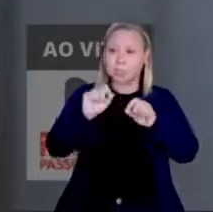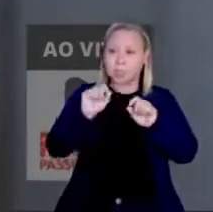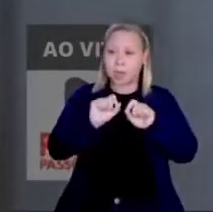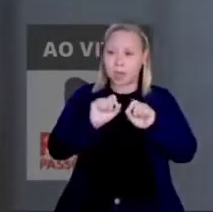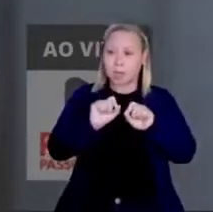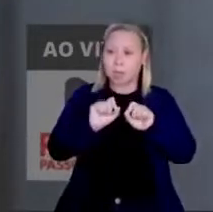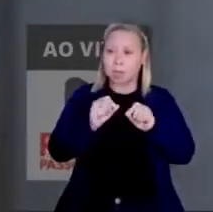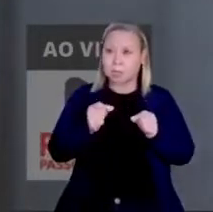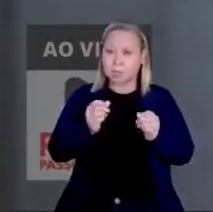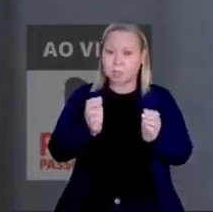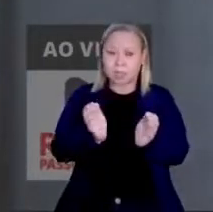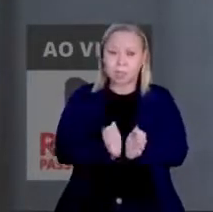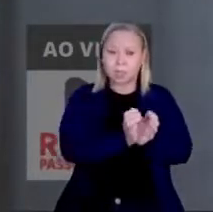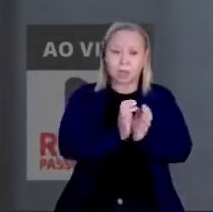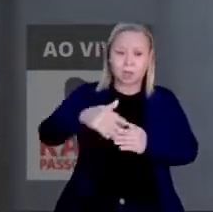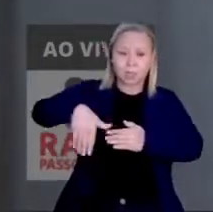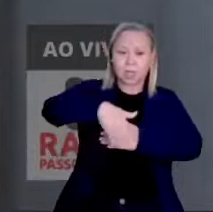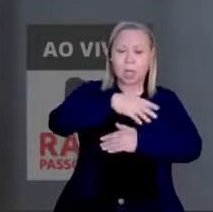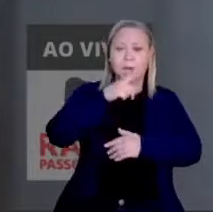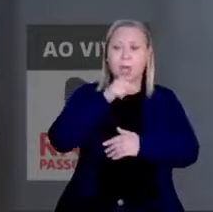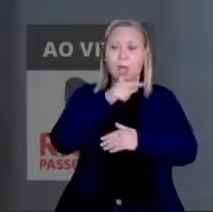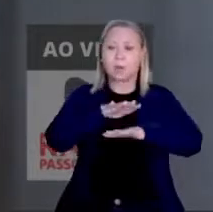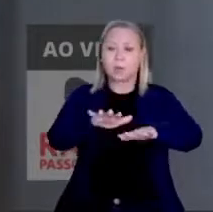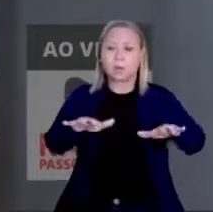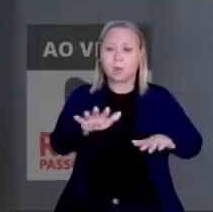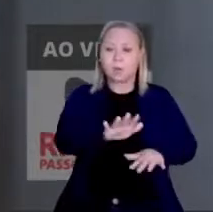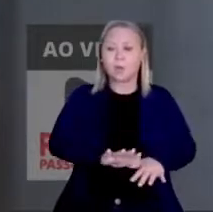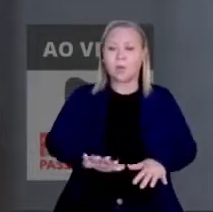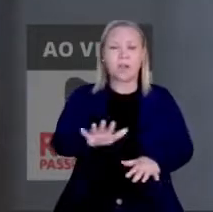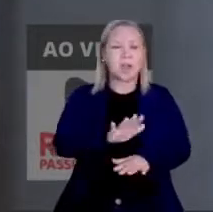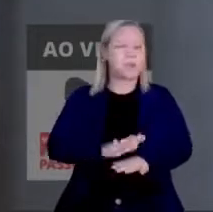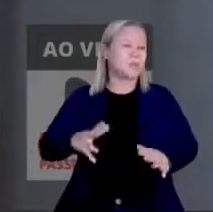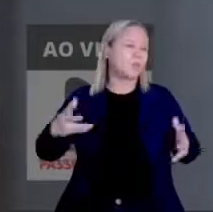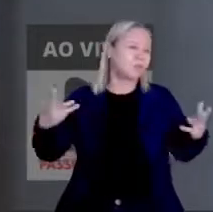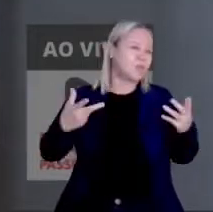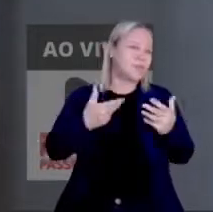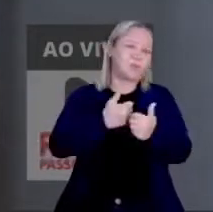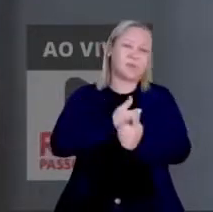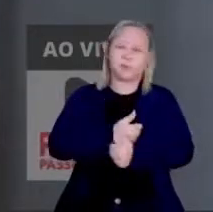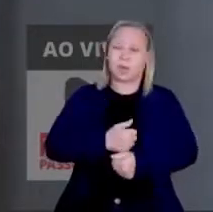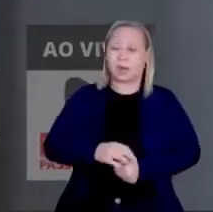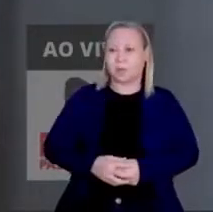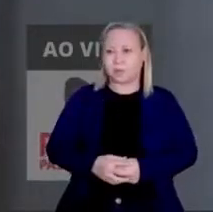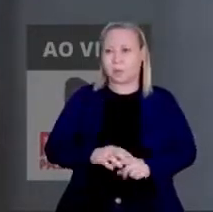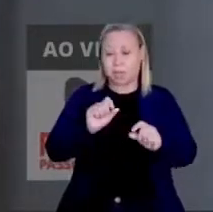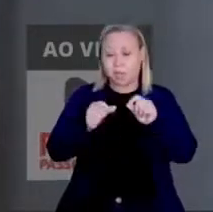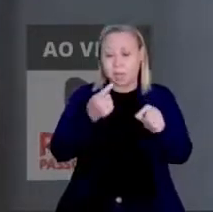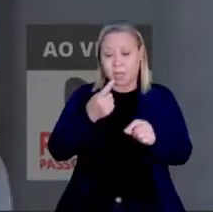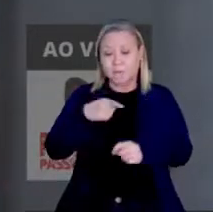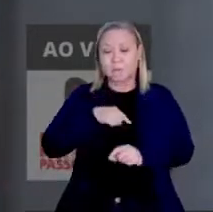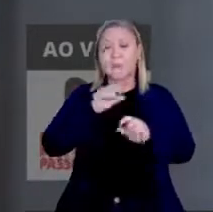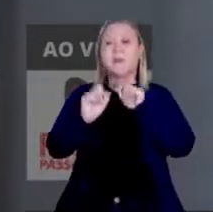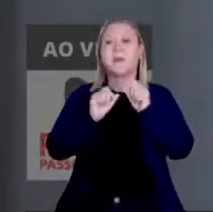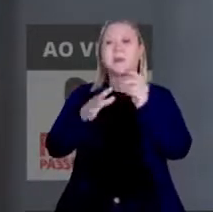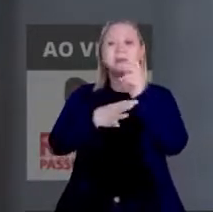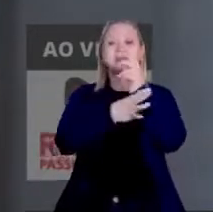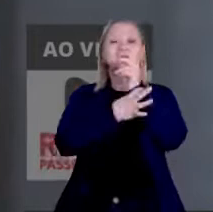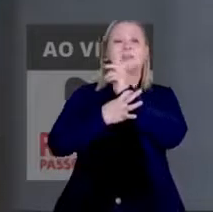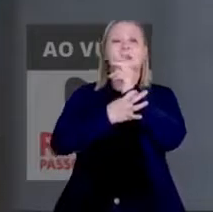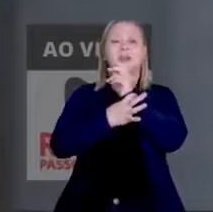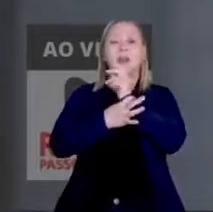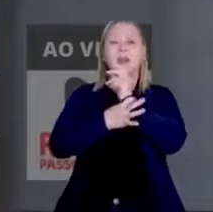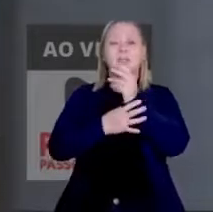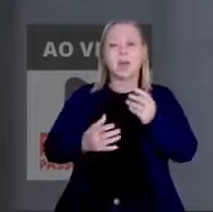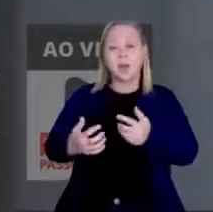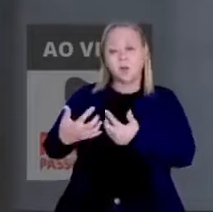garantir mais desenvolvimento para a região dos lagos. O que não pode é o seguinte: se houver uma crise energética,